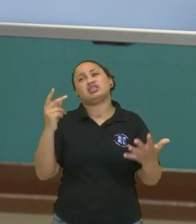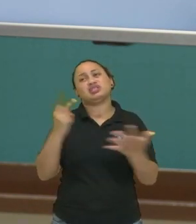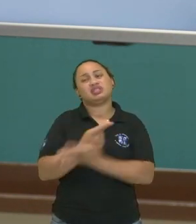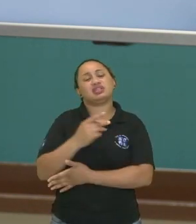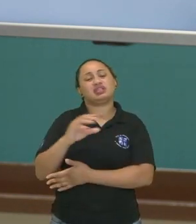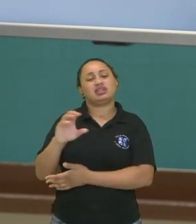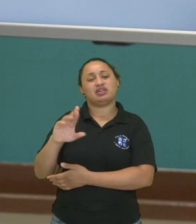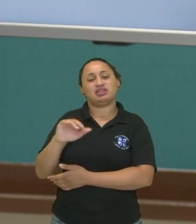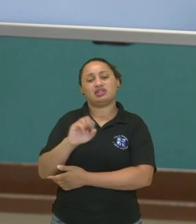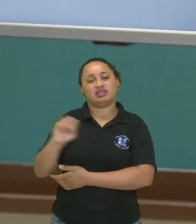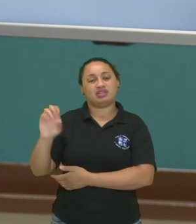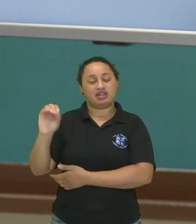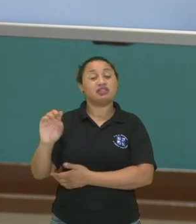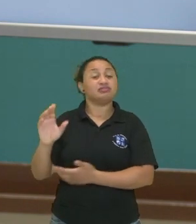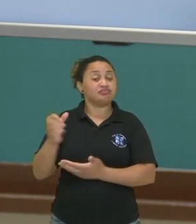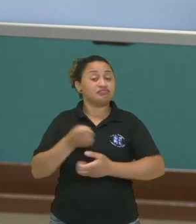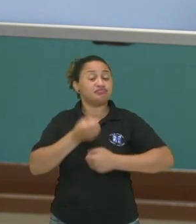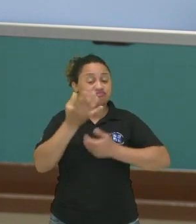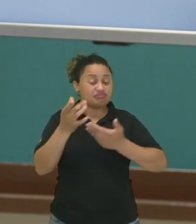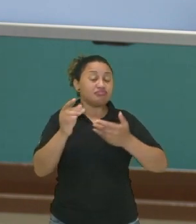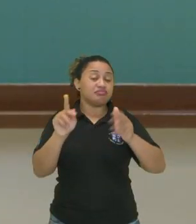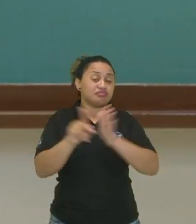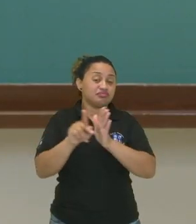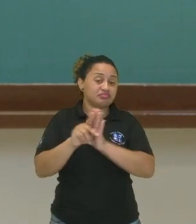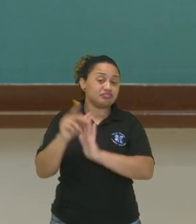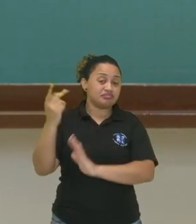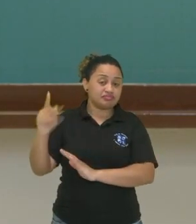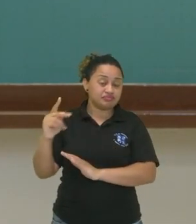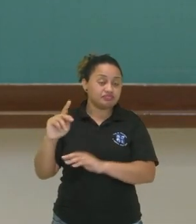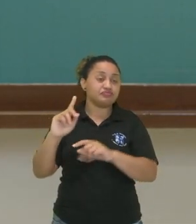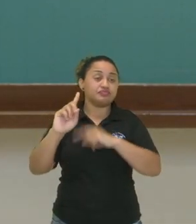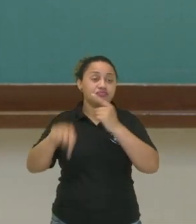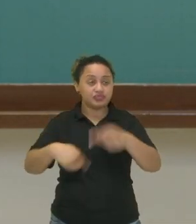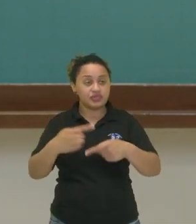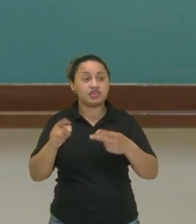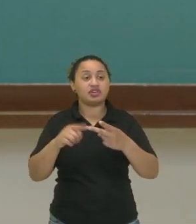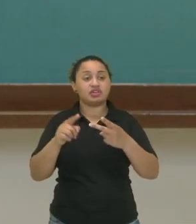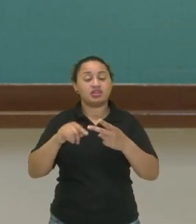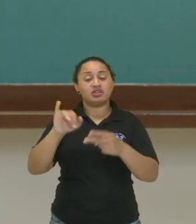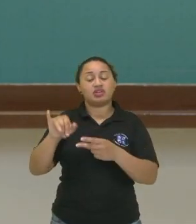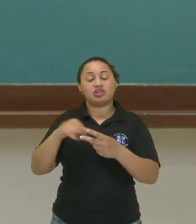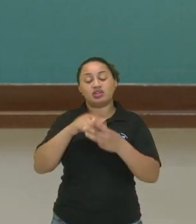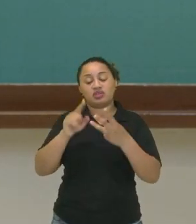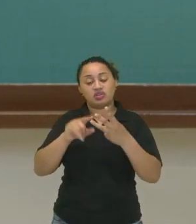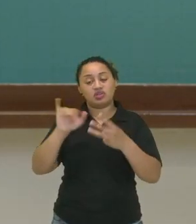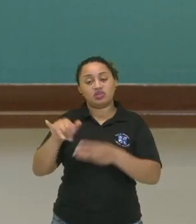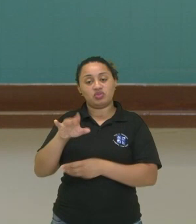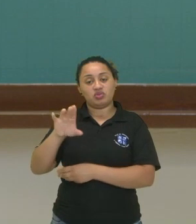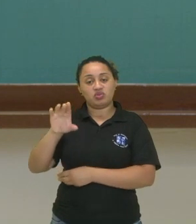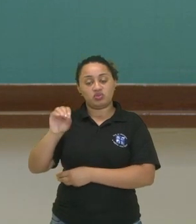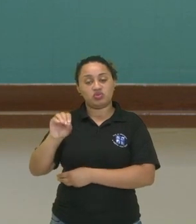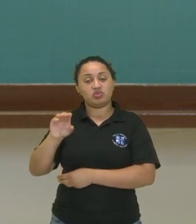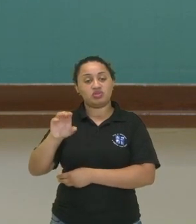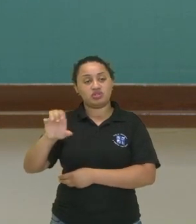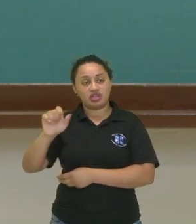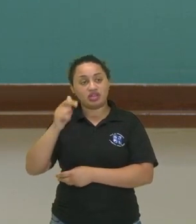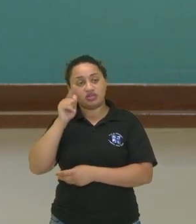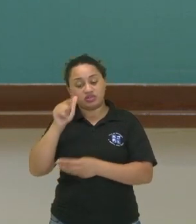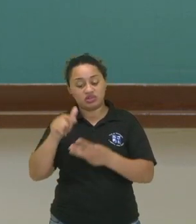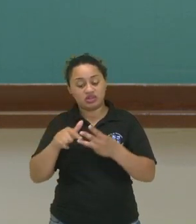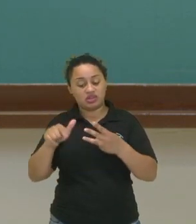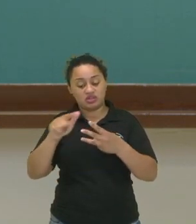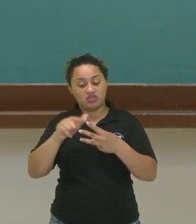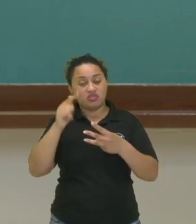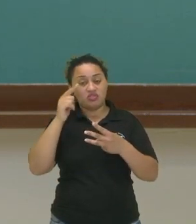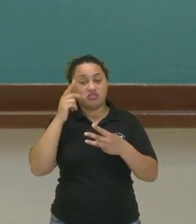isso, hein? A expressão é essa do general. Depois, Júlio César venceu as tropas de Pompeu e, inclusive,